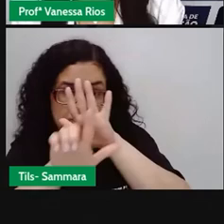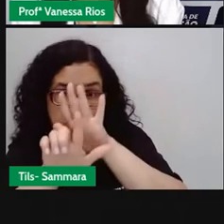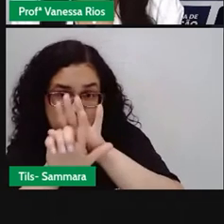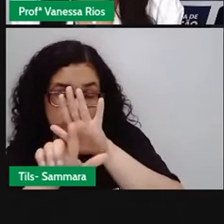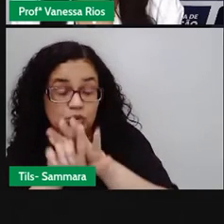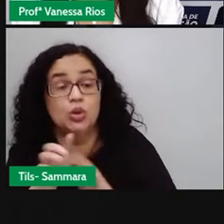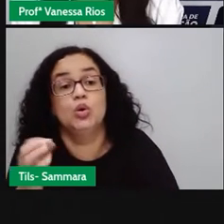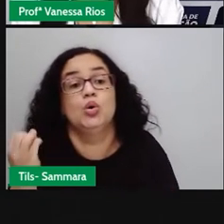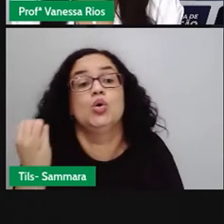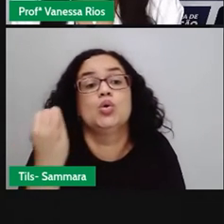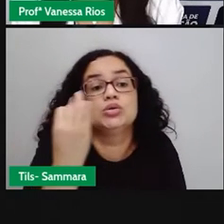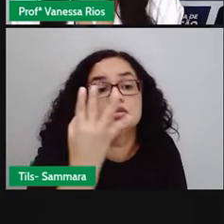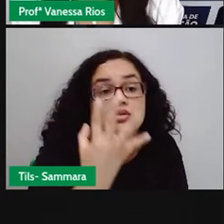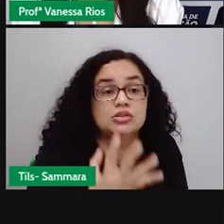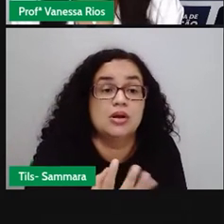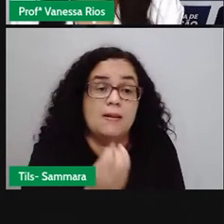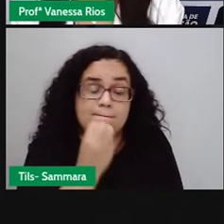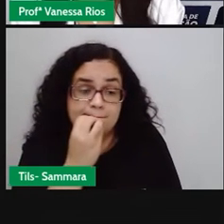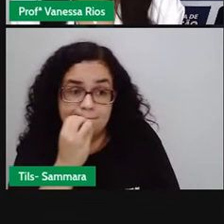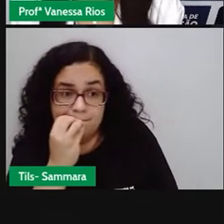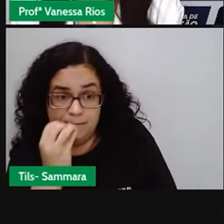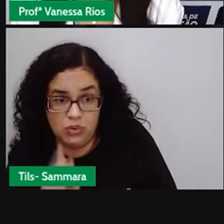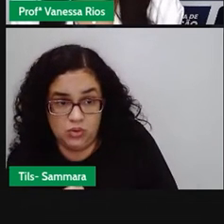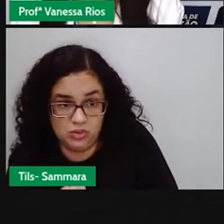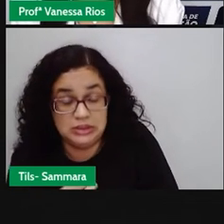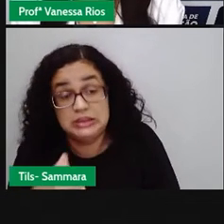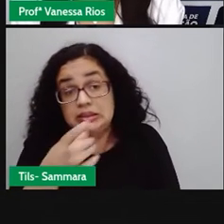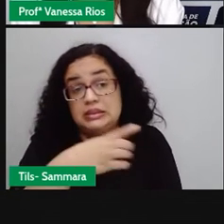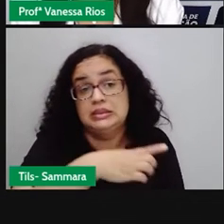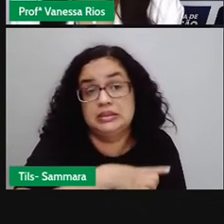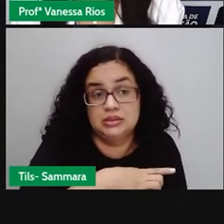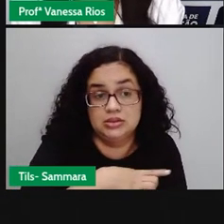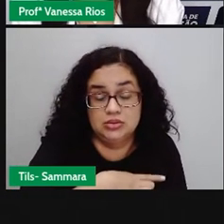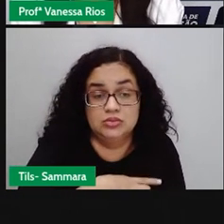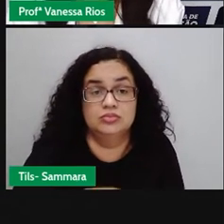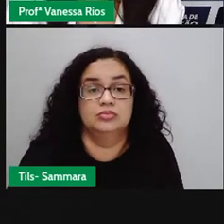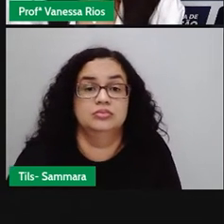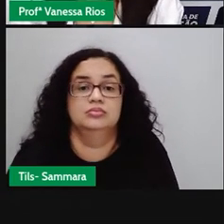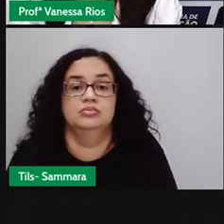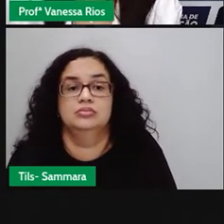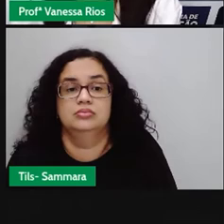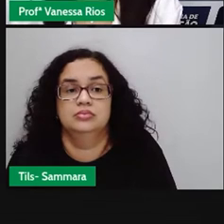ainda a quantidade suficiente para que houvesse essa alteração.